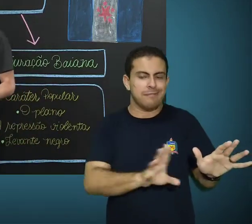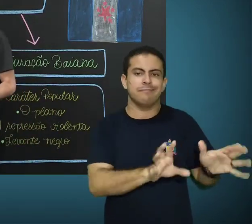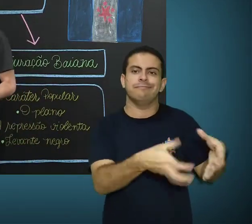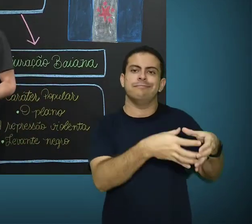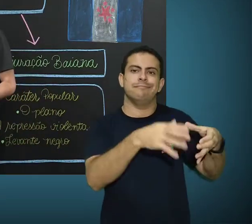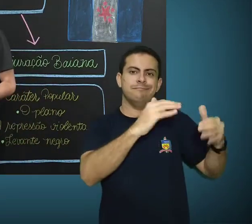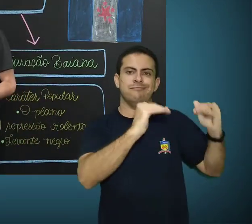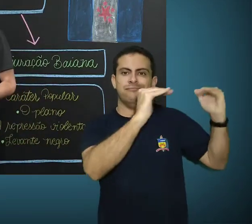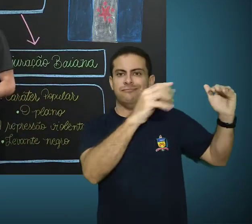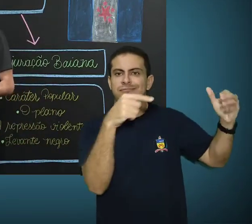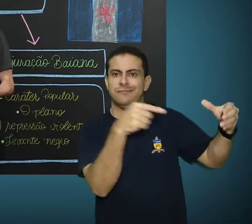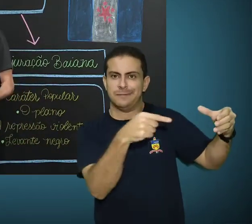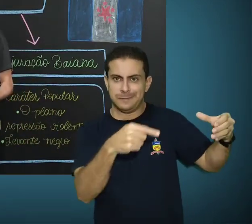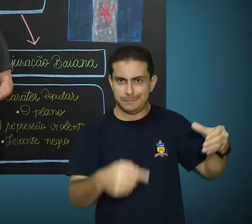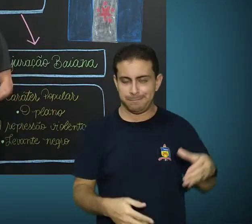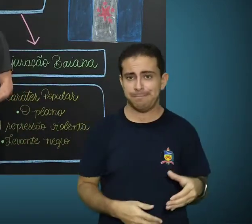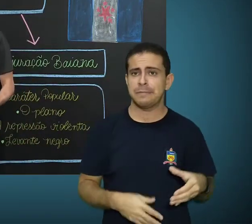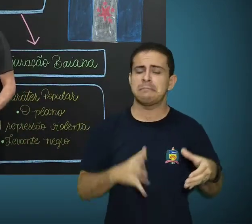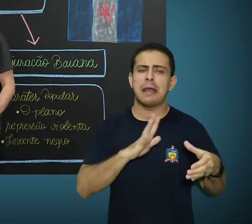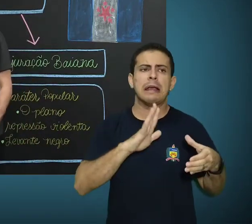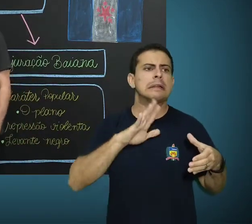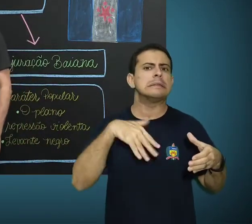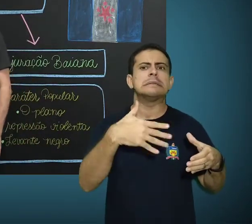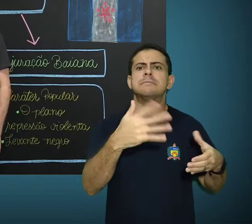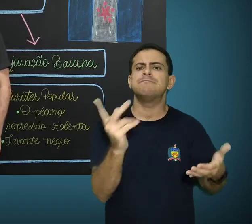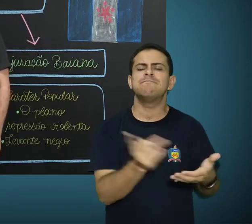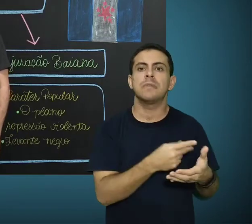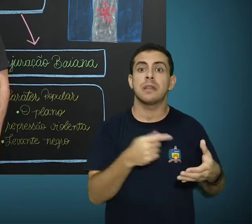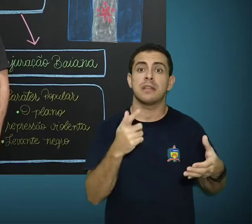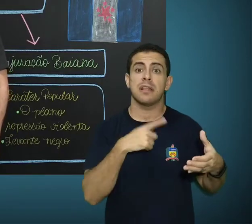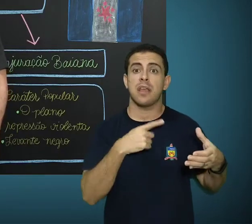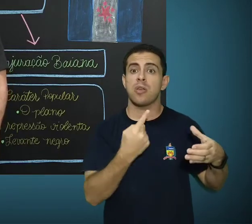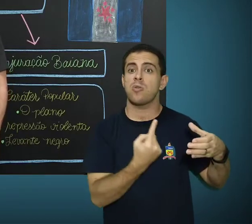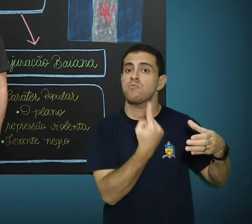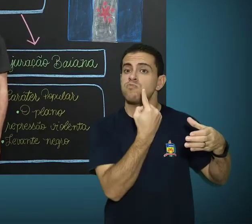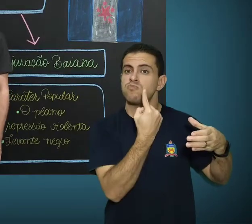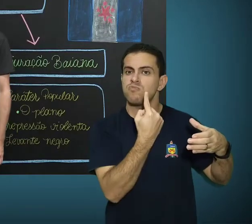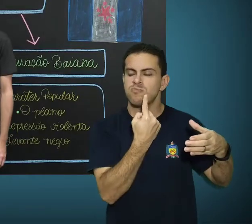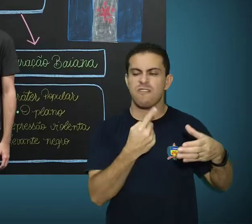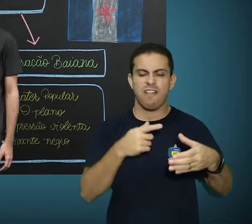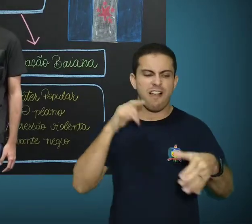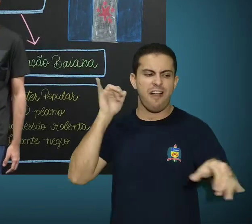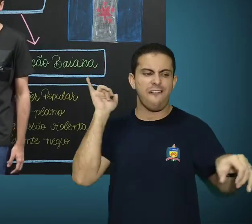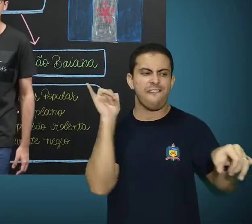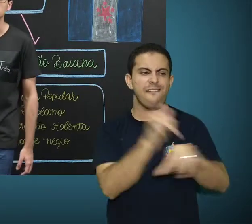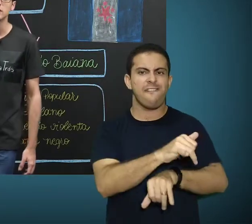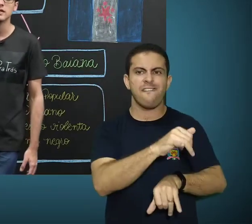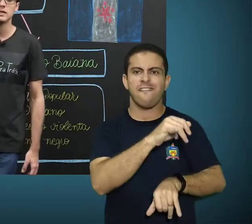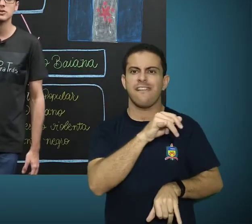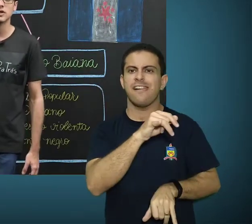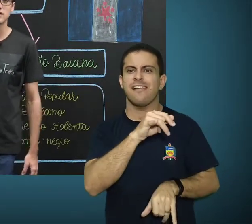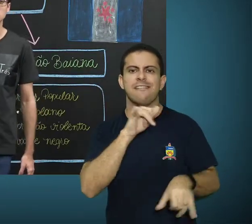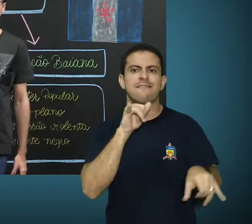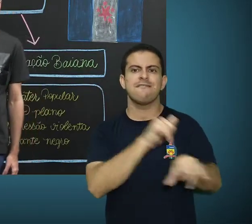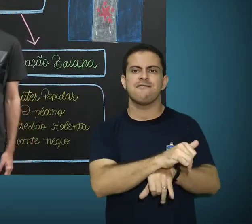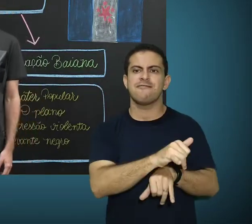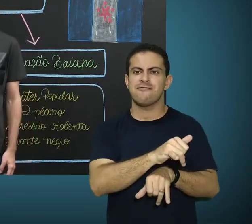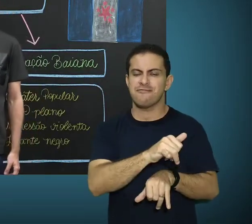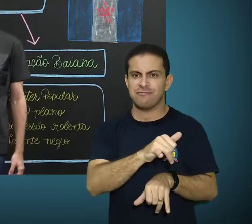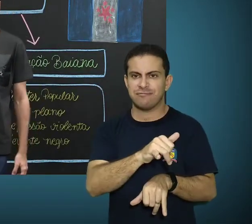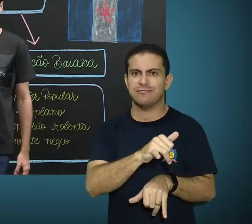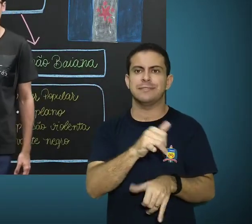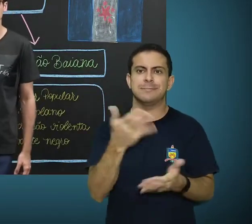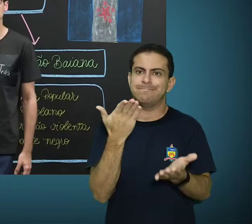levante ou por que ele não aconteceu direito? Houve uma traição, na verdade. Um dos integrantes, Joaquim Silvério